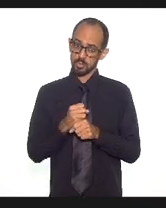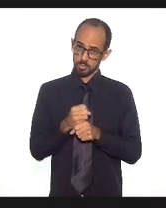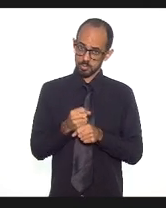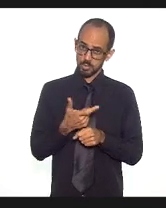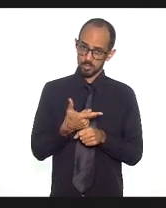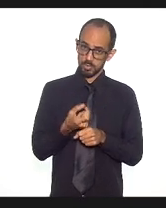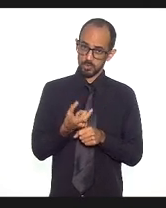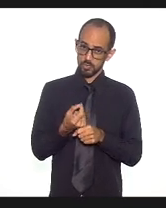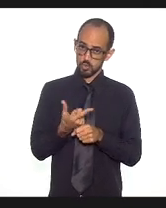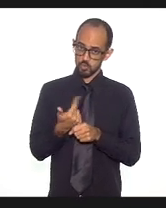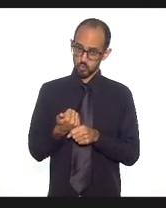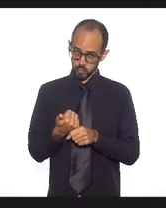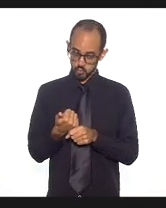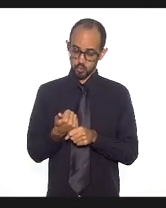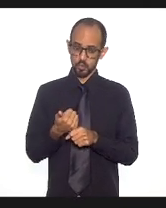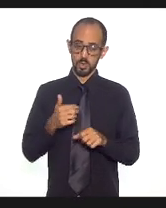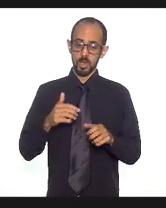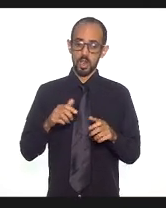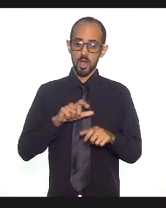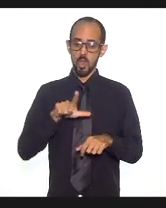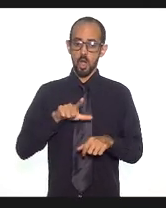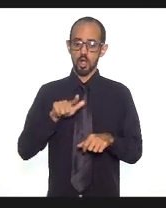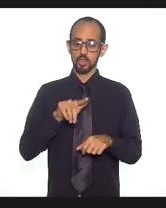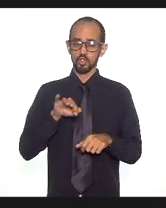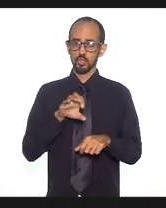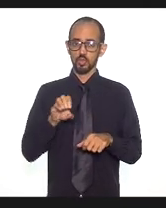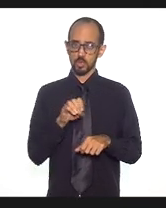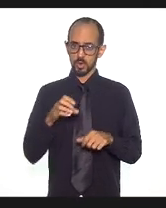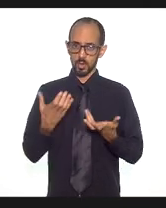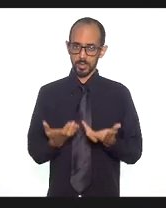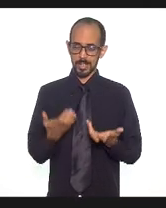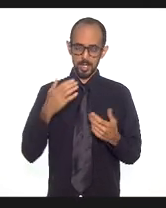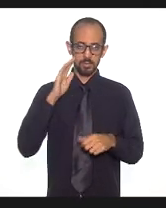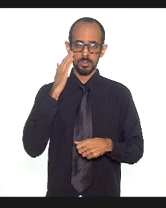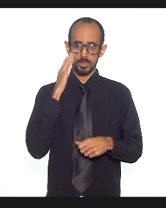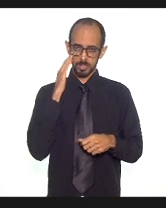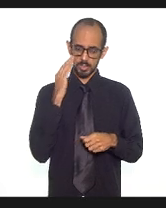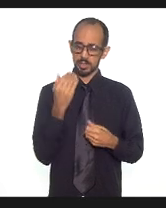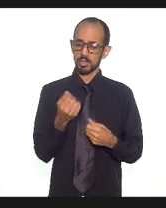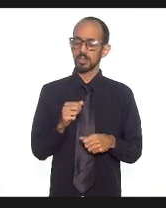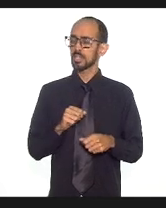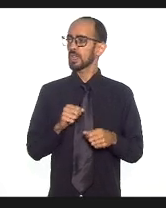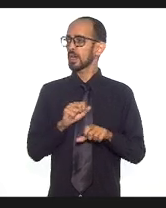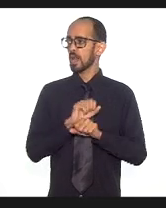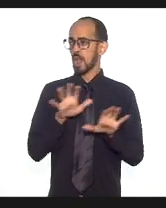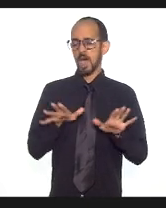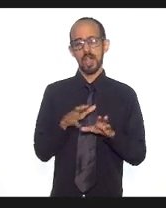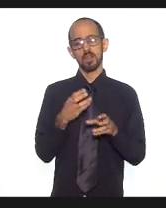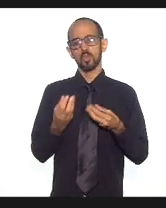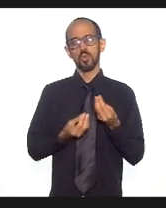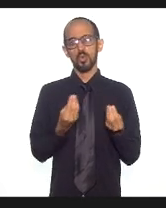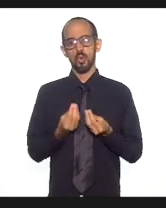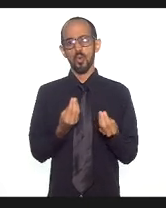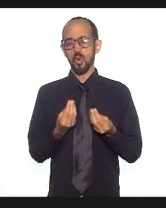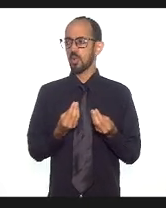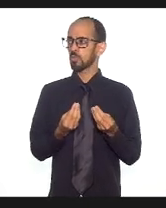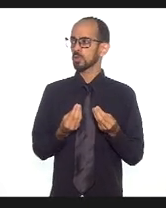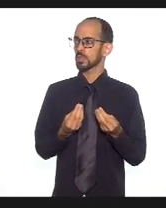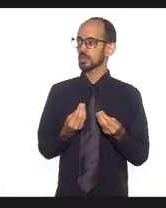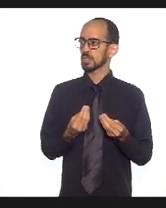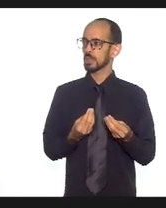e é claro que eu quero entender em que patamar que se encontram essas instituições e esses arranjos